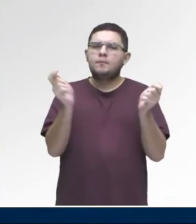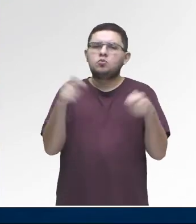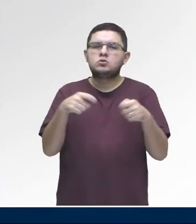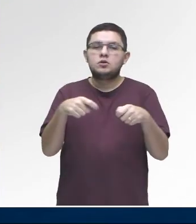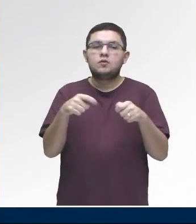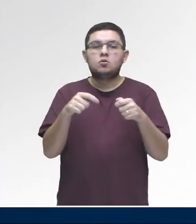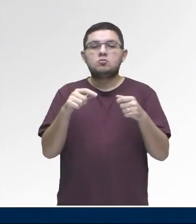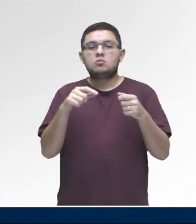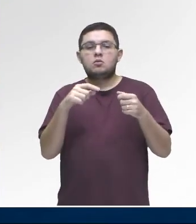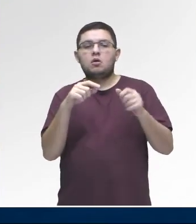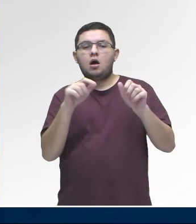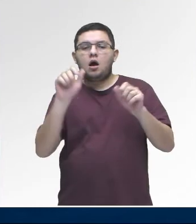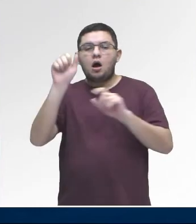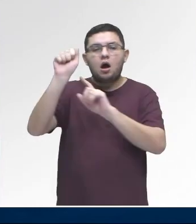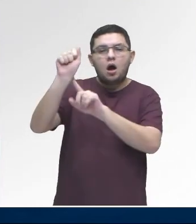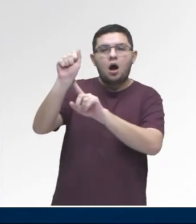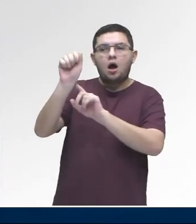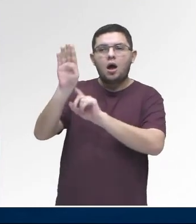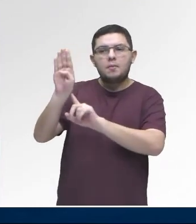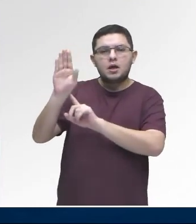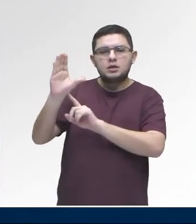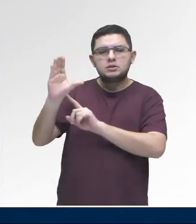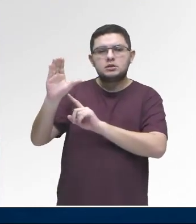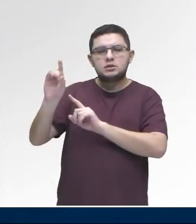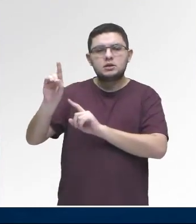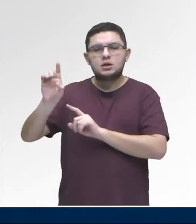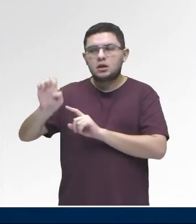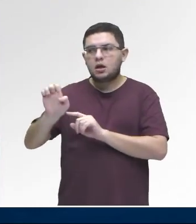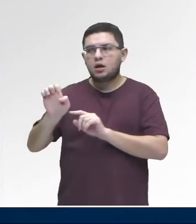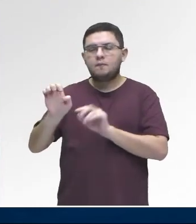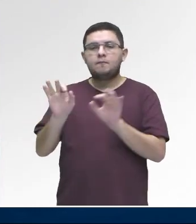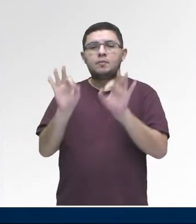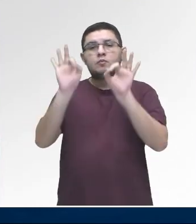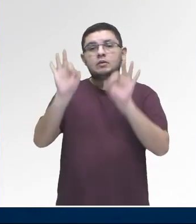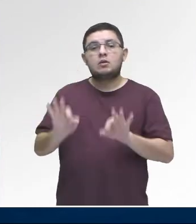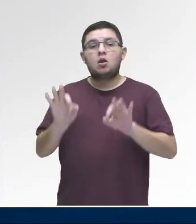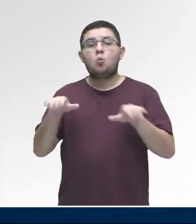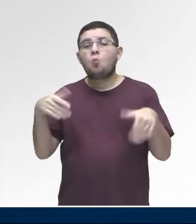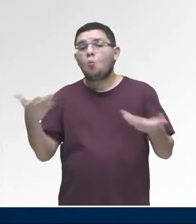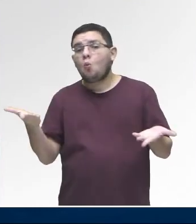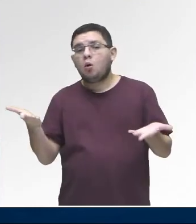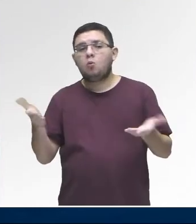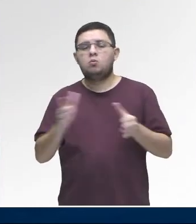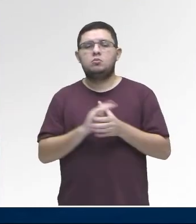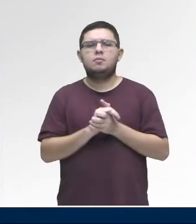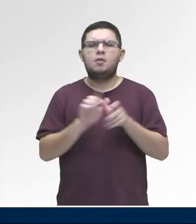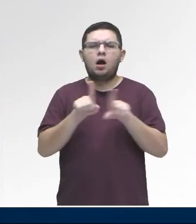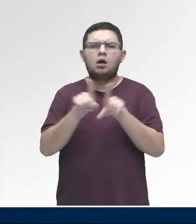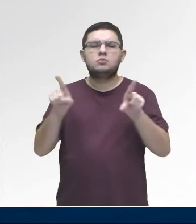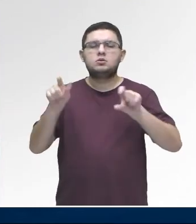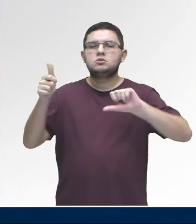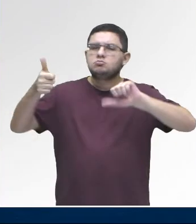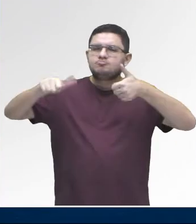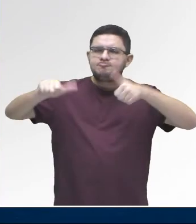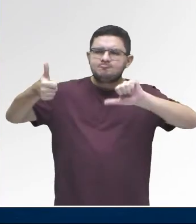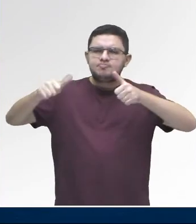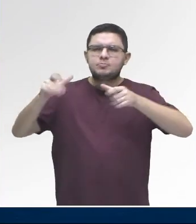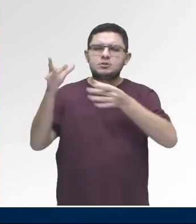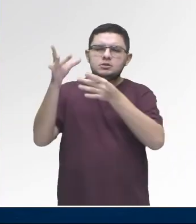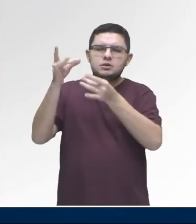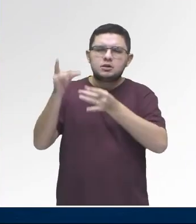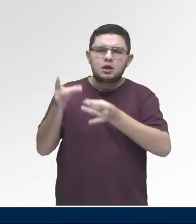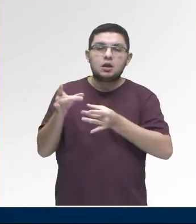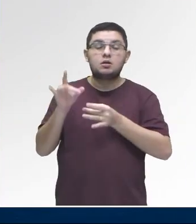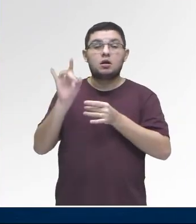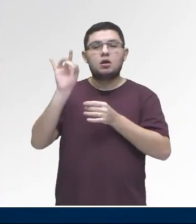verdadeira. Mas para encontrar essa alternativa verdadeira, nós vamos ter que analisar cada afirmação,